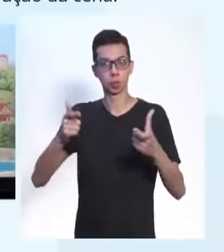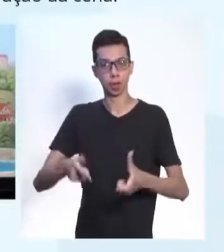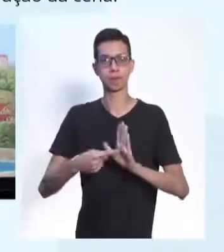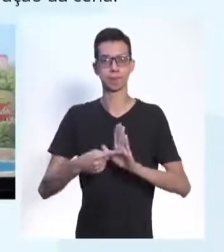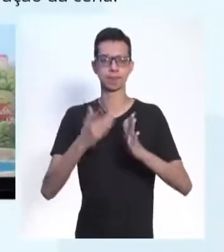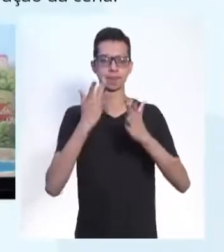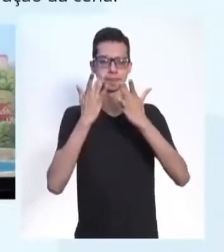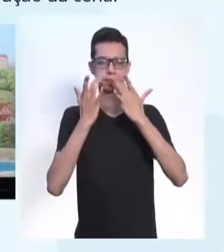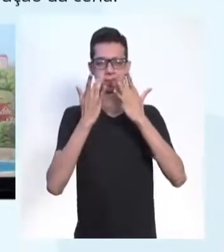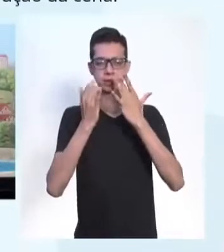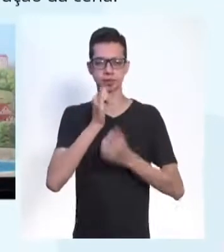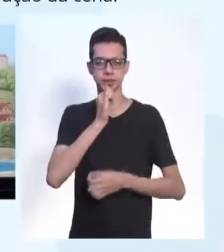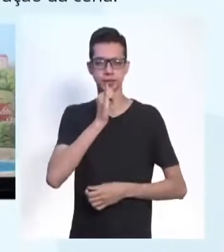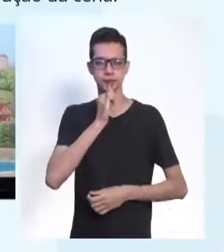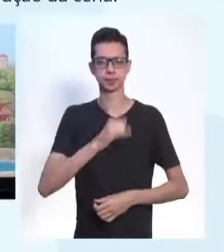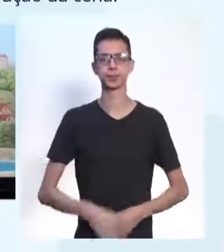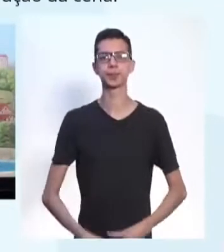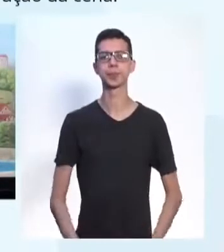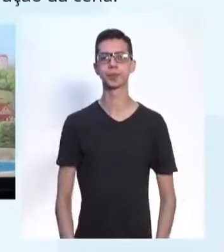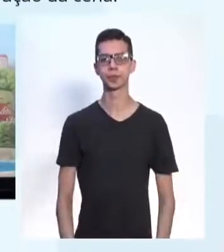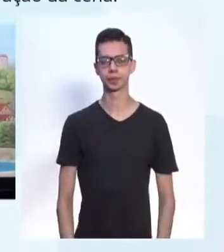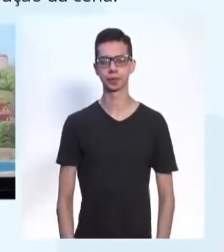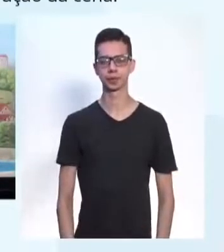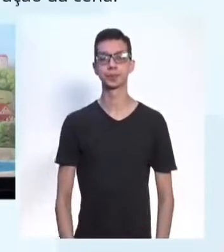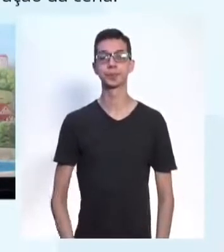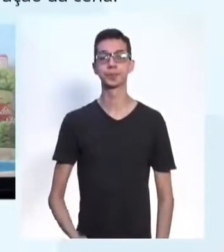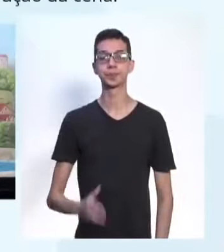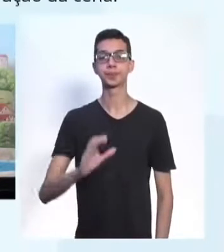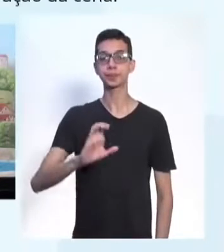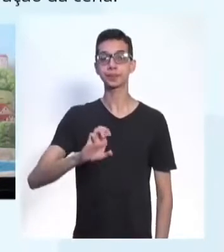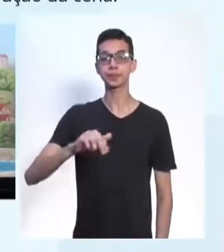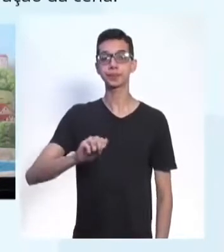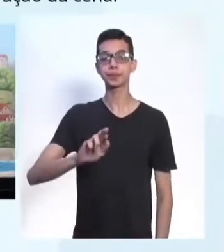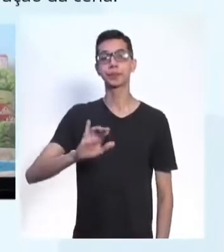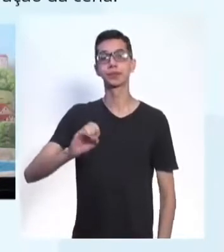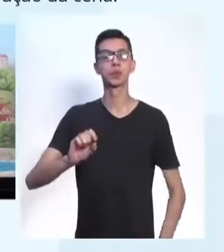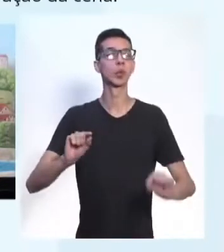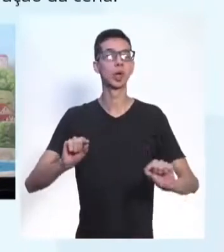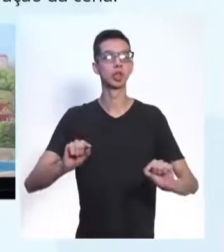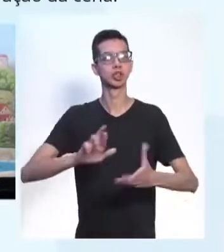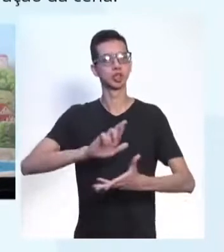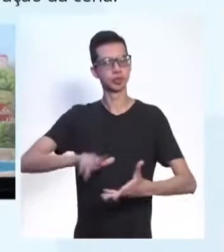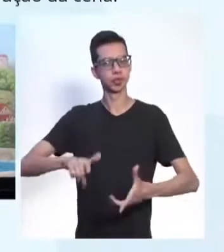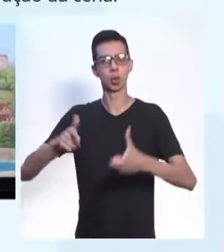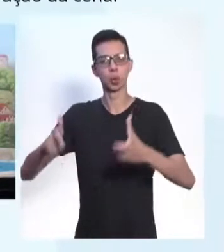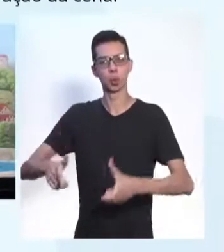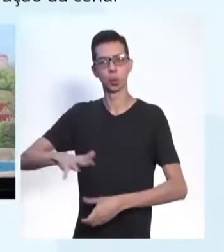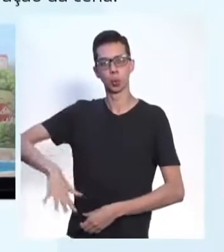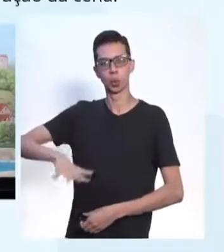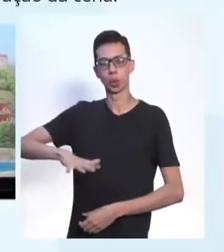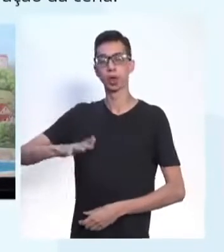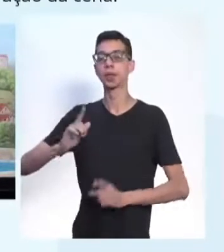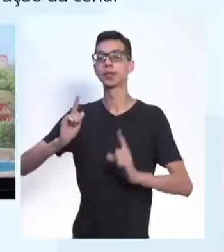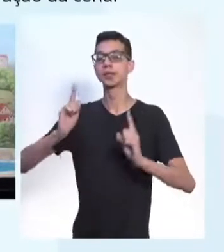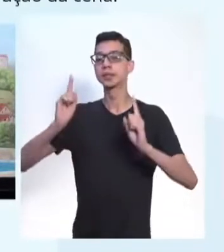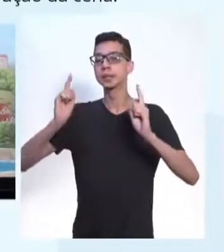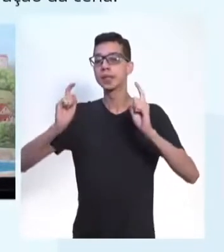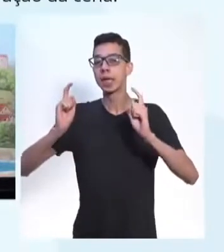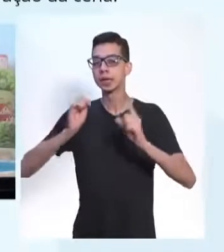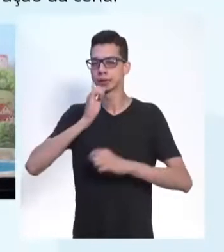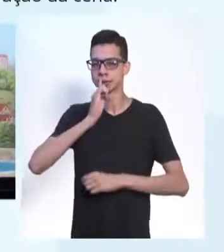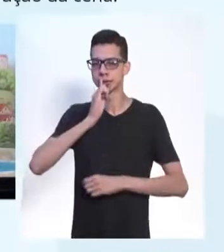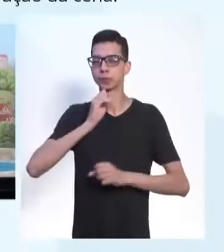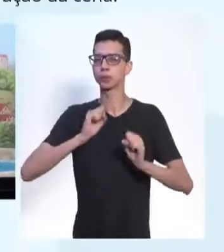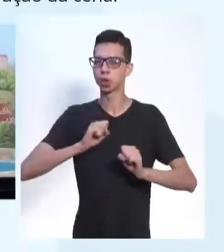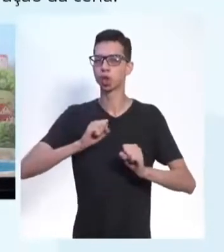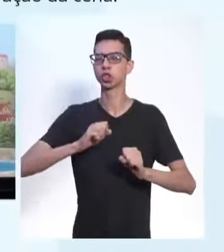pode ser convencional ou não convencional. O cenário é diferente do espaço de cena, que pode ser um teatro, a rua, uma praça ou até mesmo a